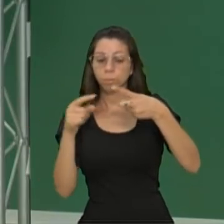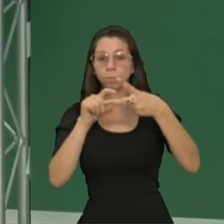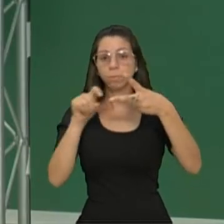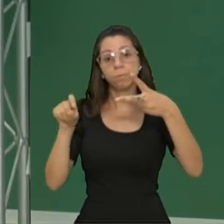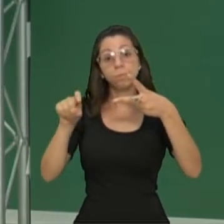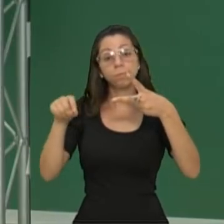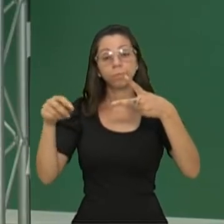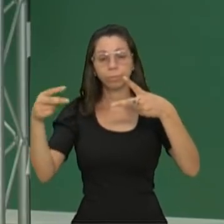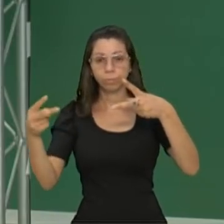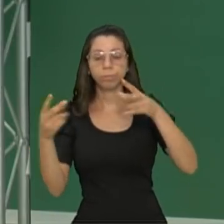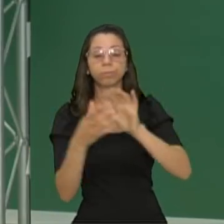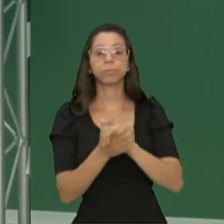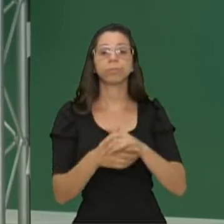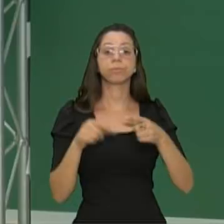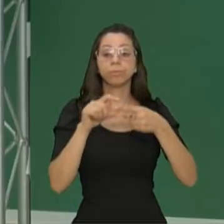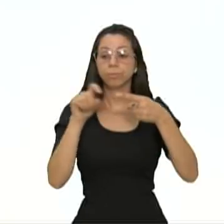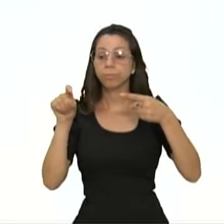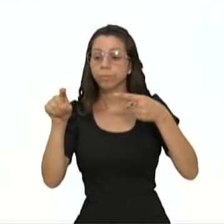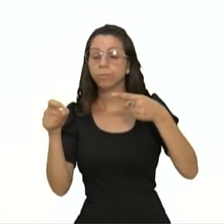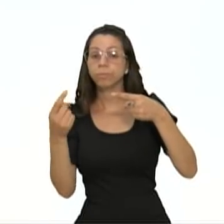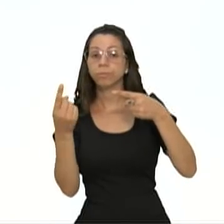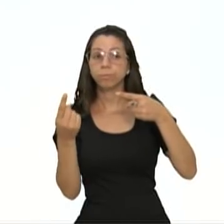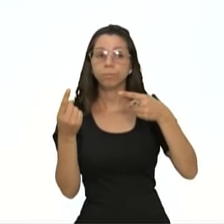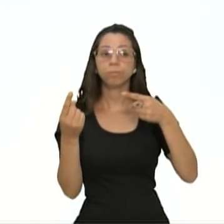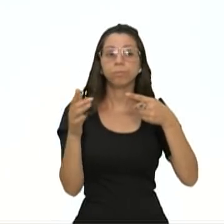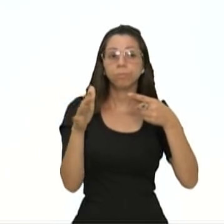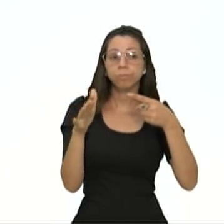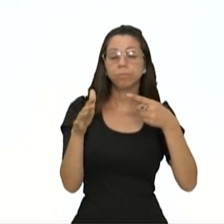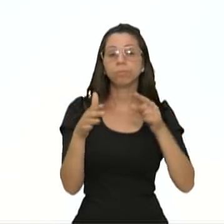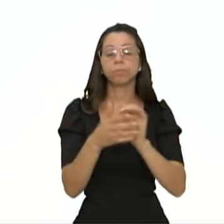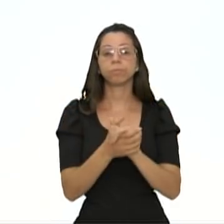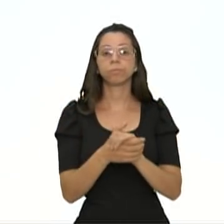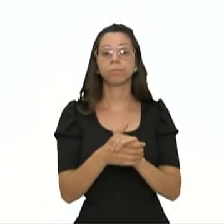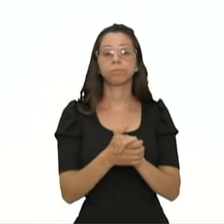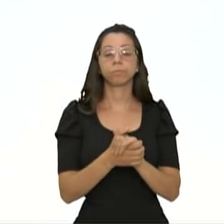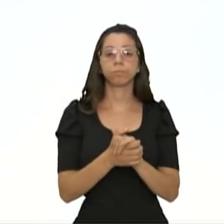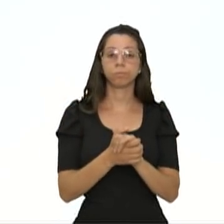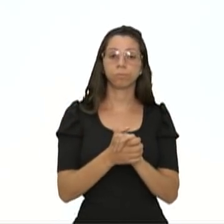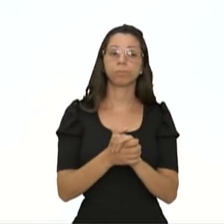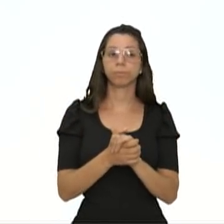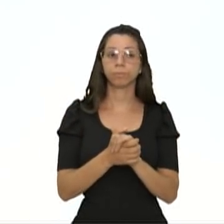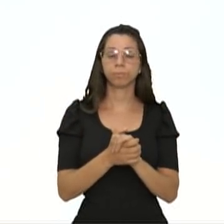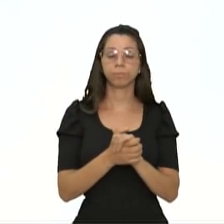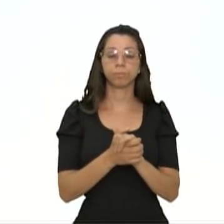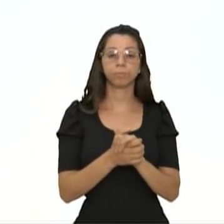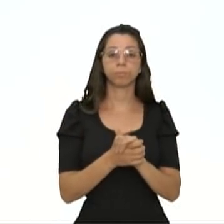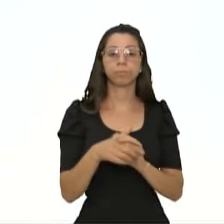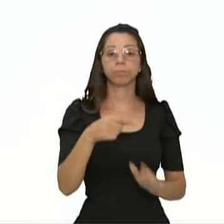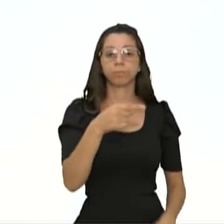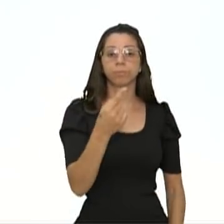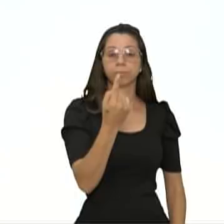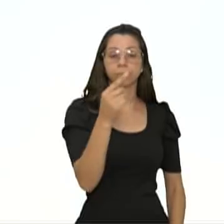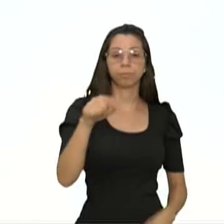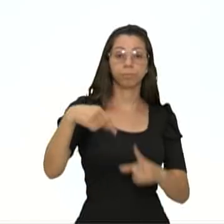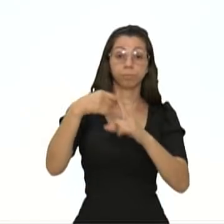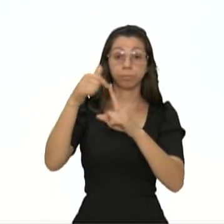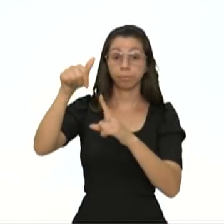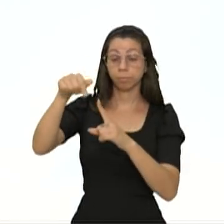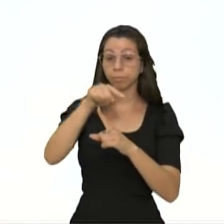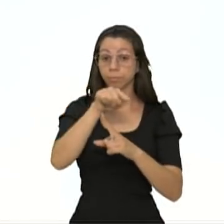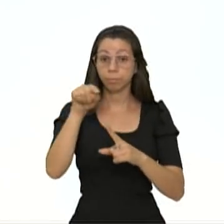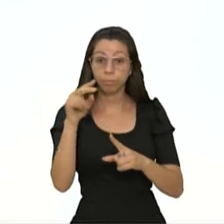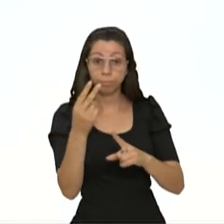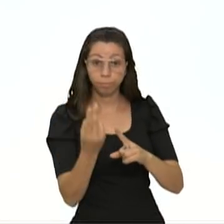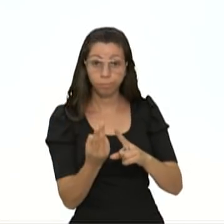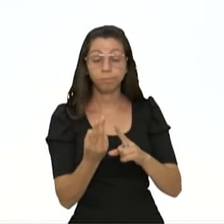Então, x1 vai ser igual a menos 1 mais ou menos 7, mais 7. Então, x1 igual a menos 1 mais 7,